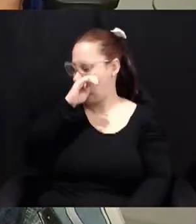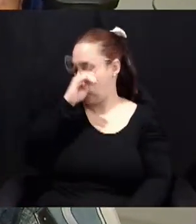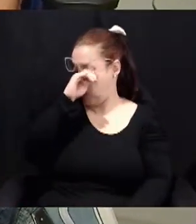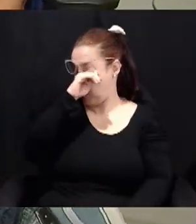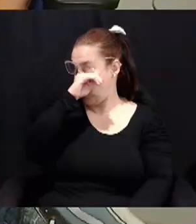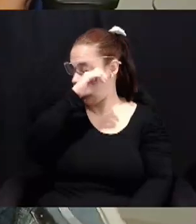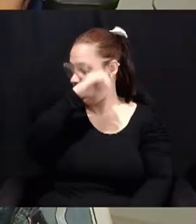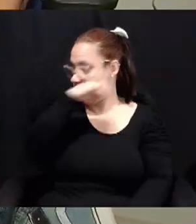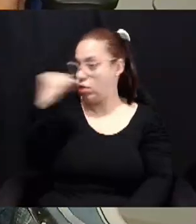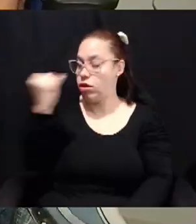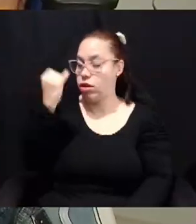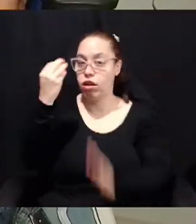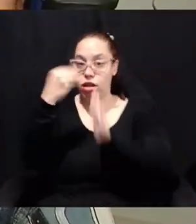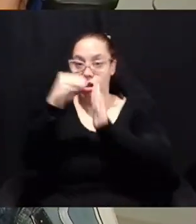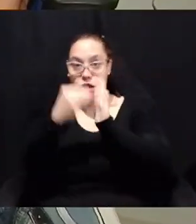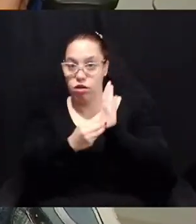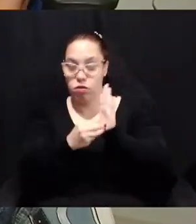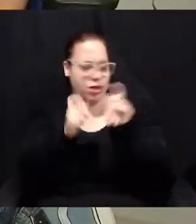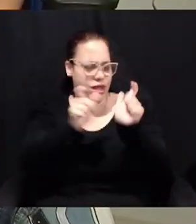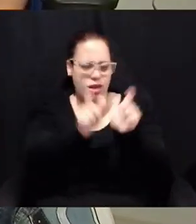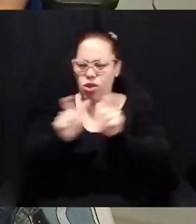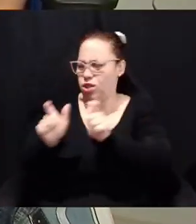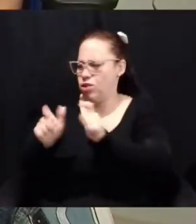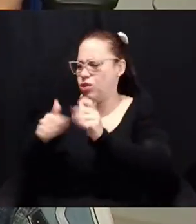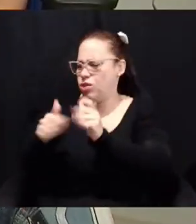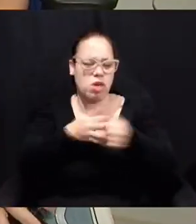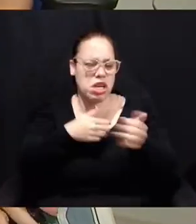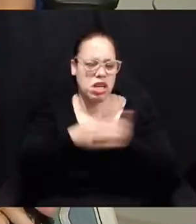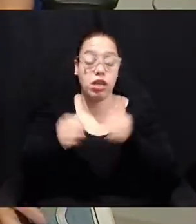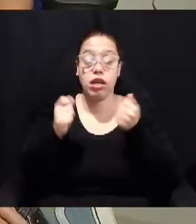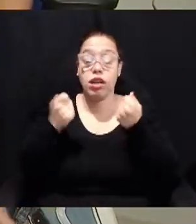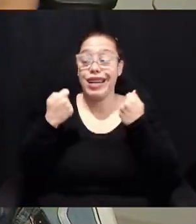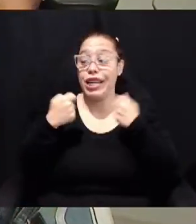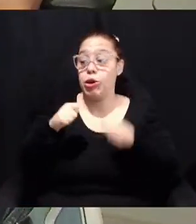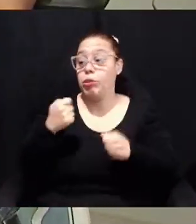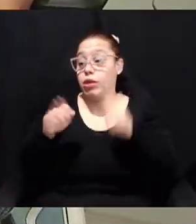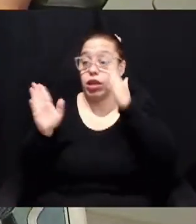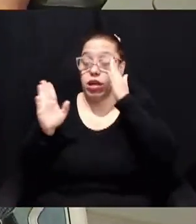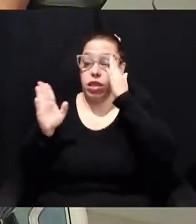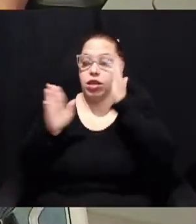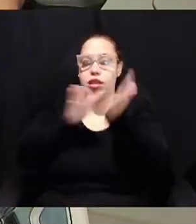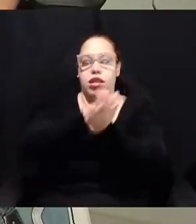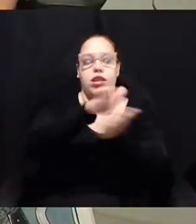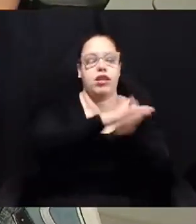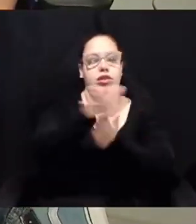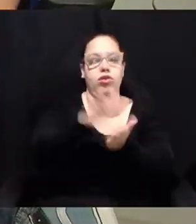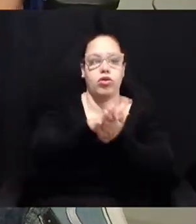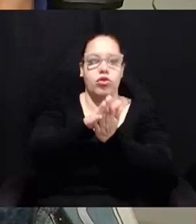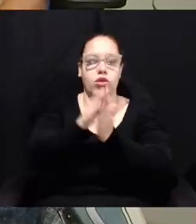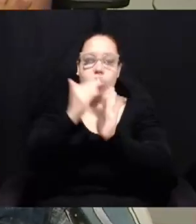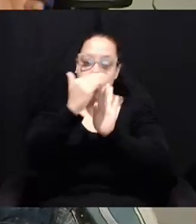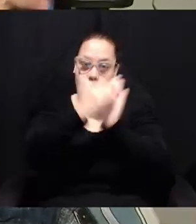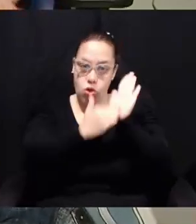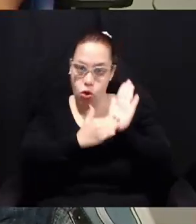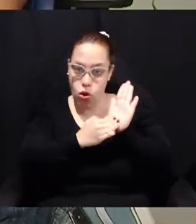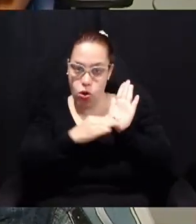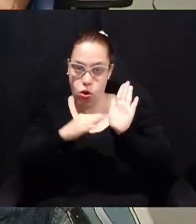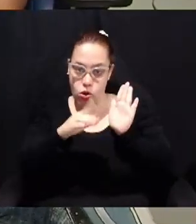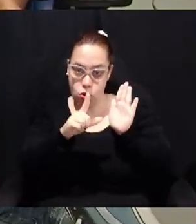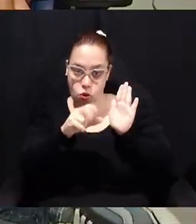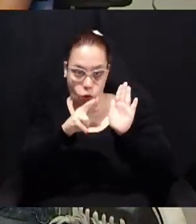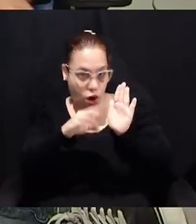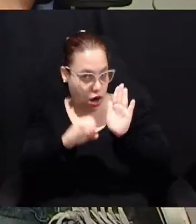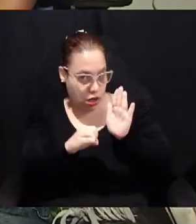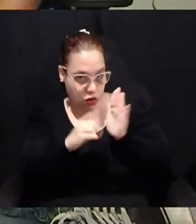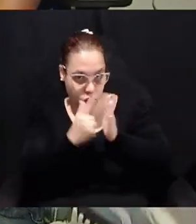quadrinhos pode ser em qualquer lugar, de qualquer forma. Você não precisa imprimir, você não precisa ter um livro igual que eu coloquei aqui. Você pode